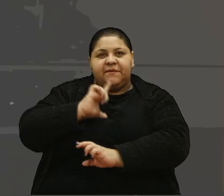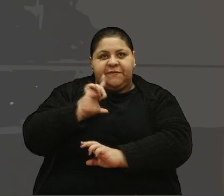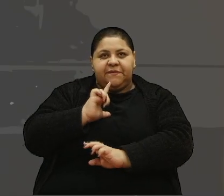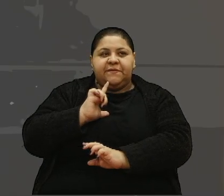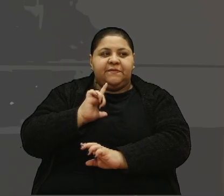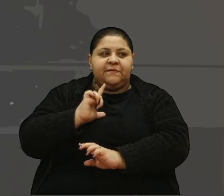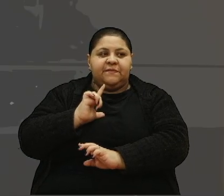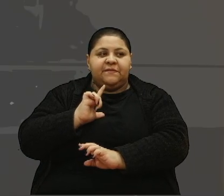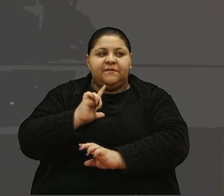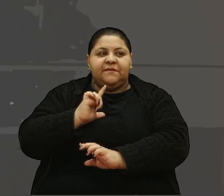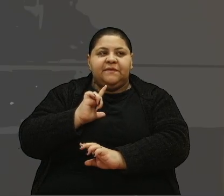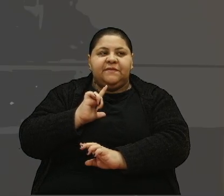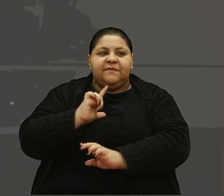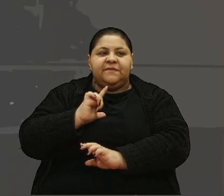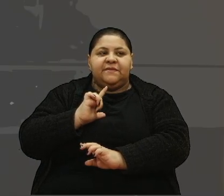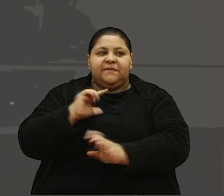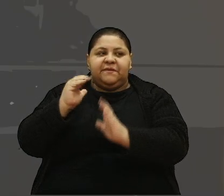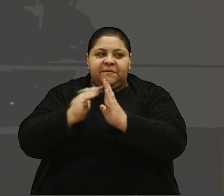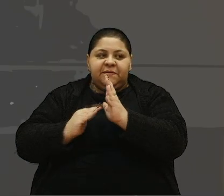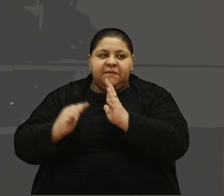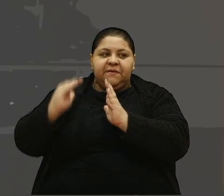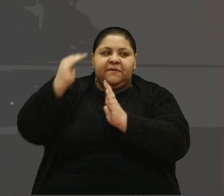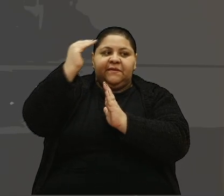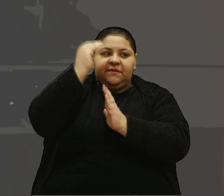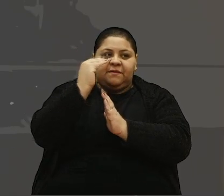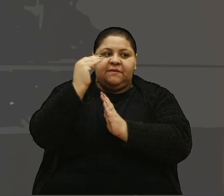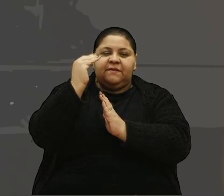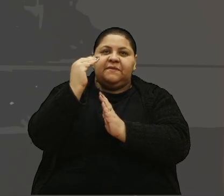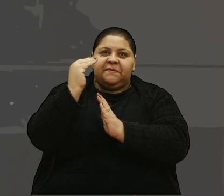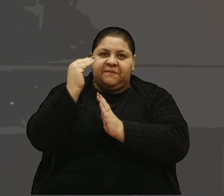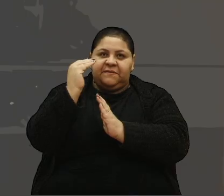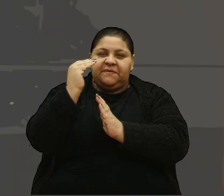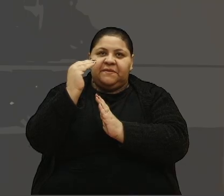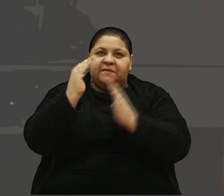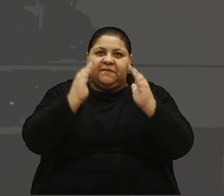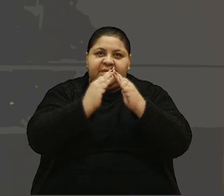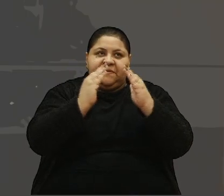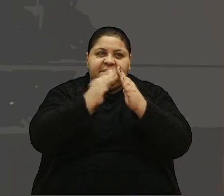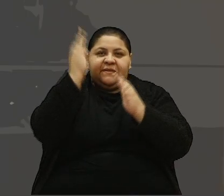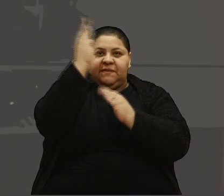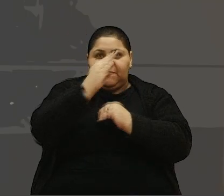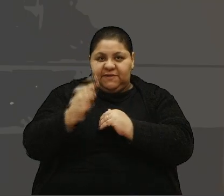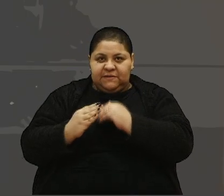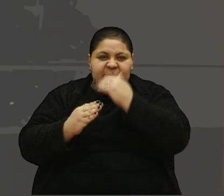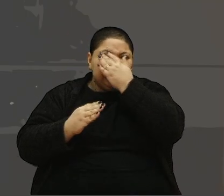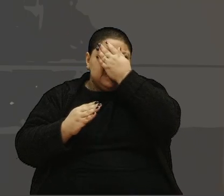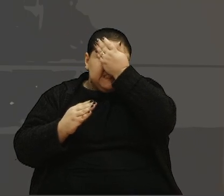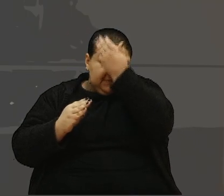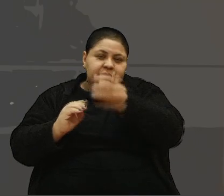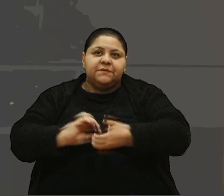uma para cima ali da Casa Brasil,